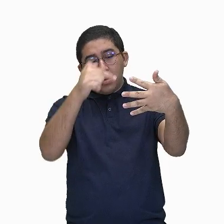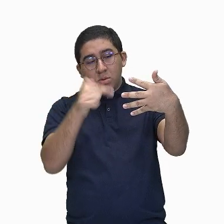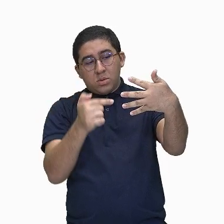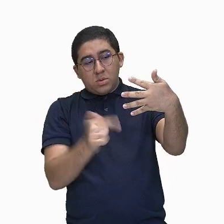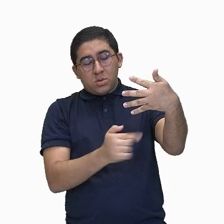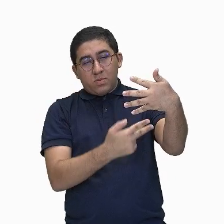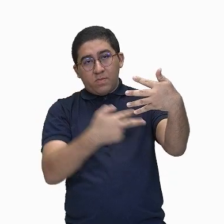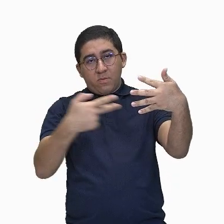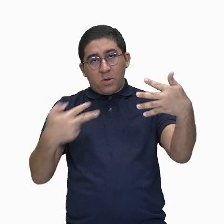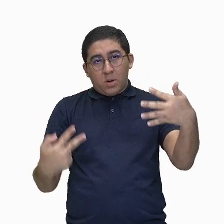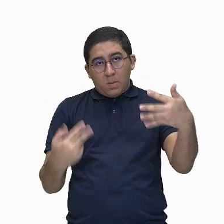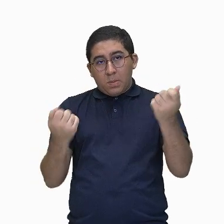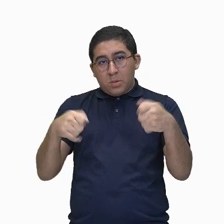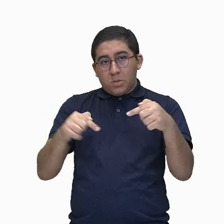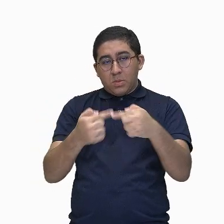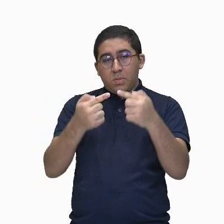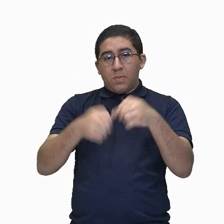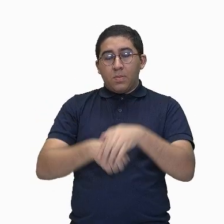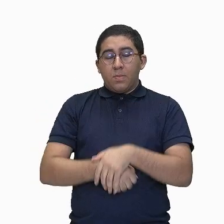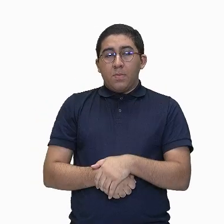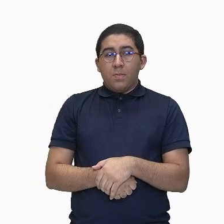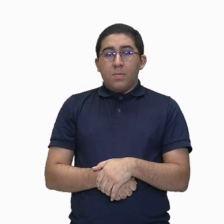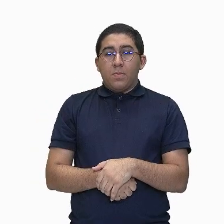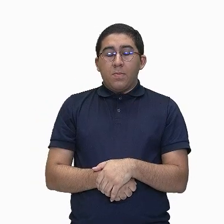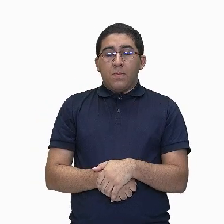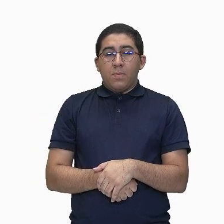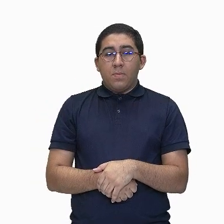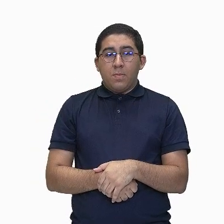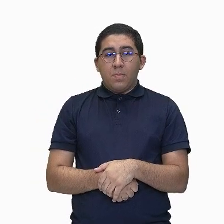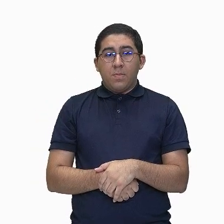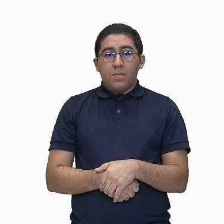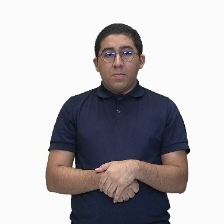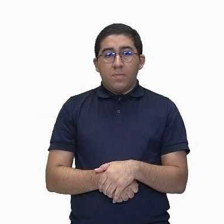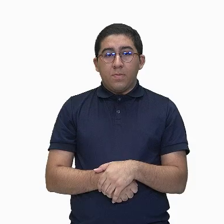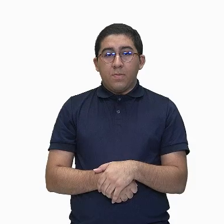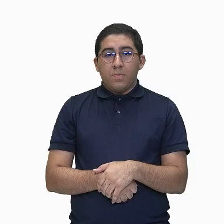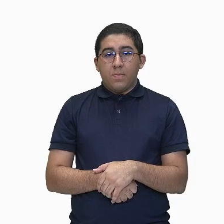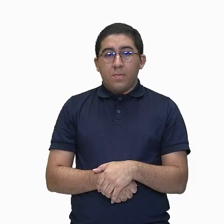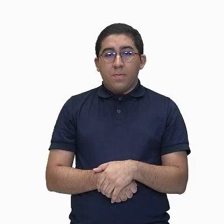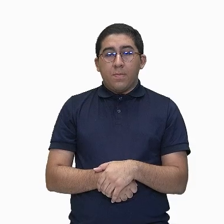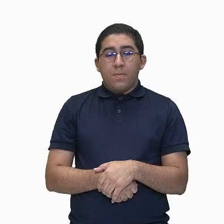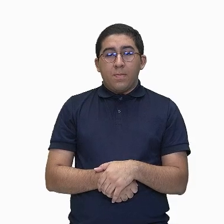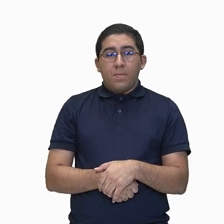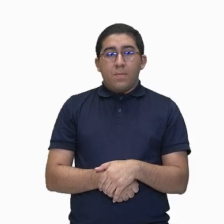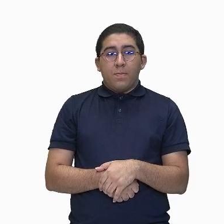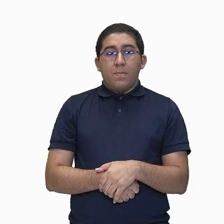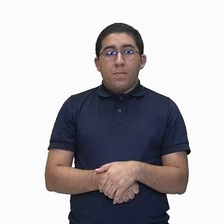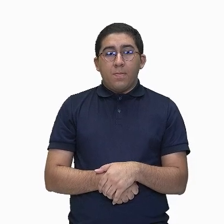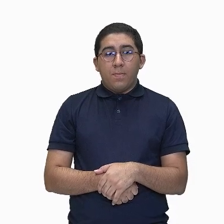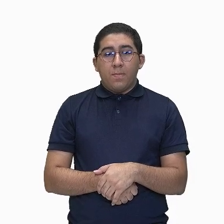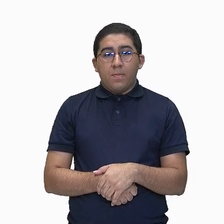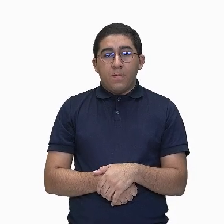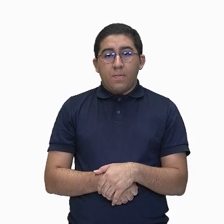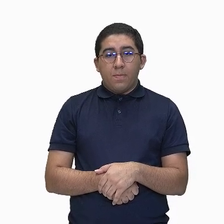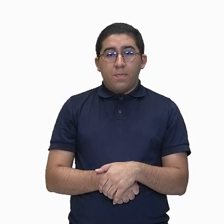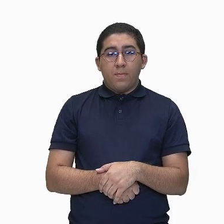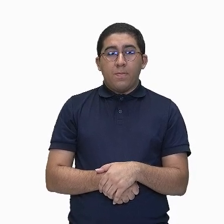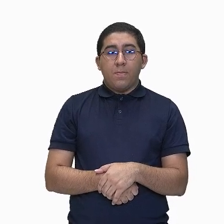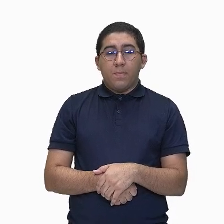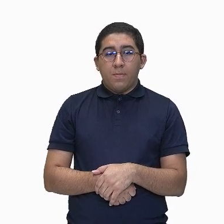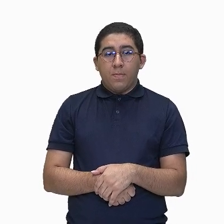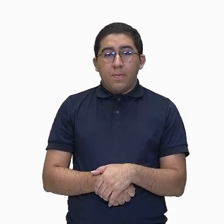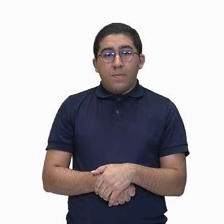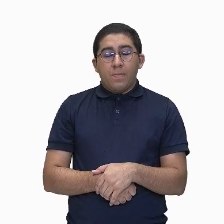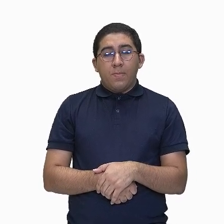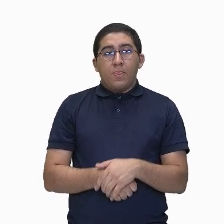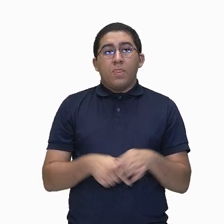alternativa, adversativa. E dentro dessas conjunções, é assim que essas